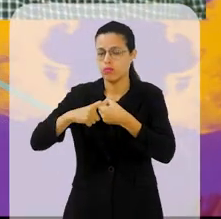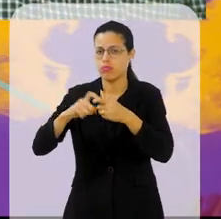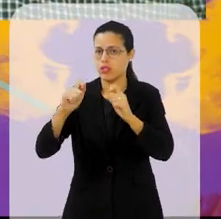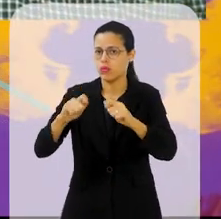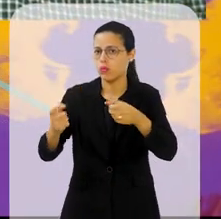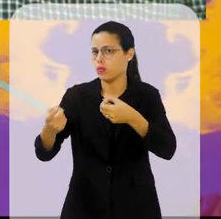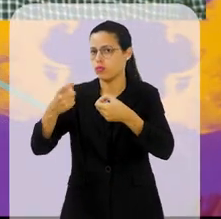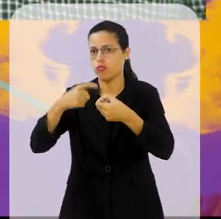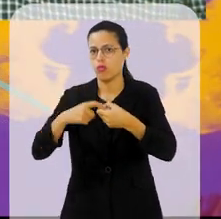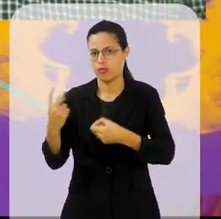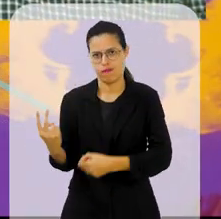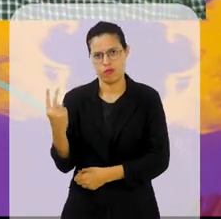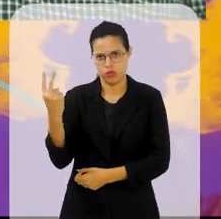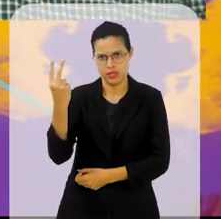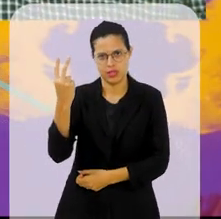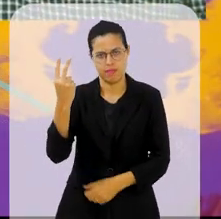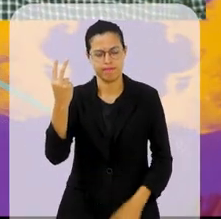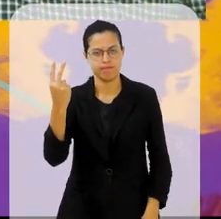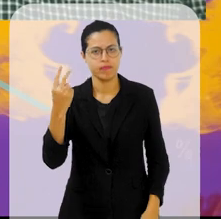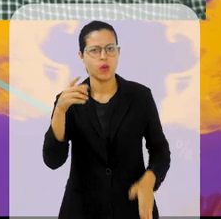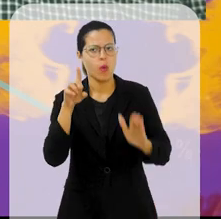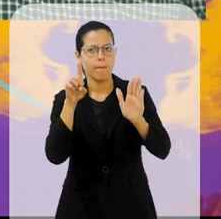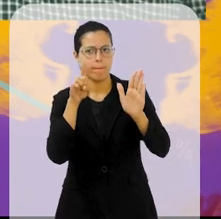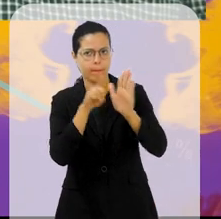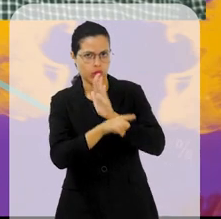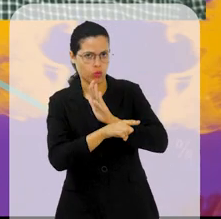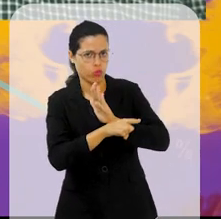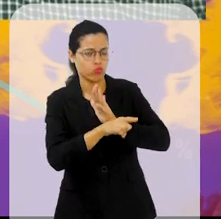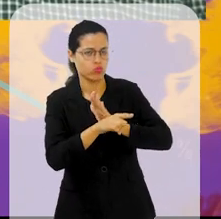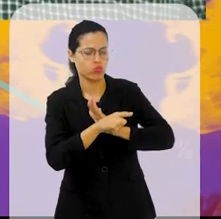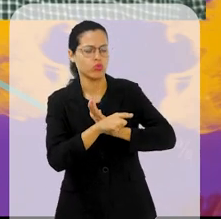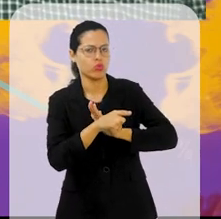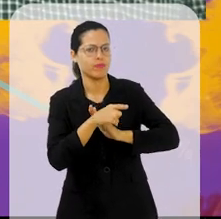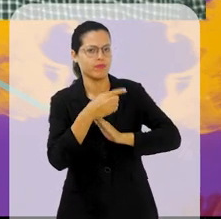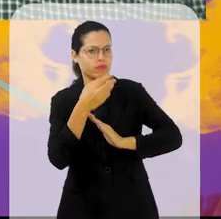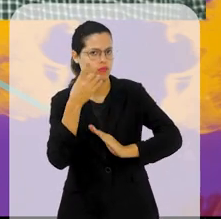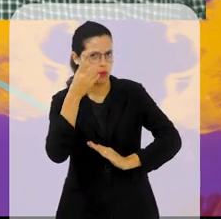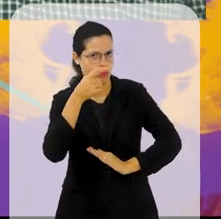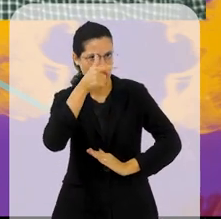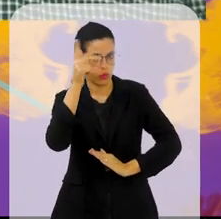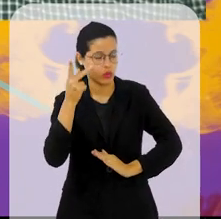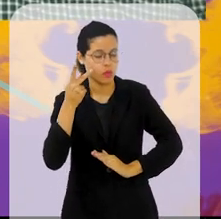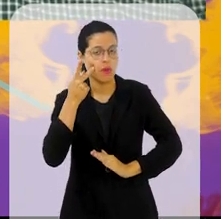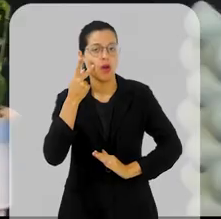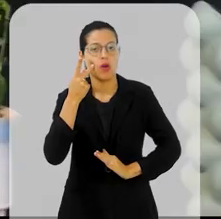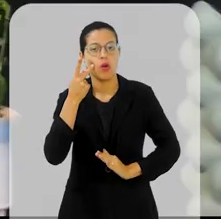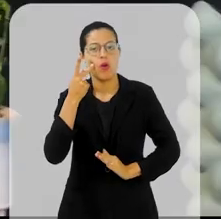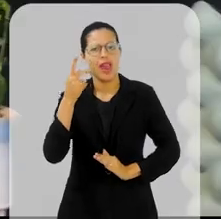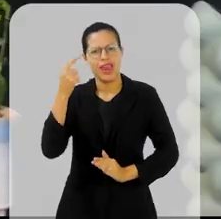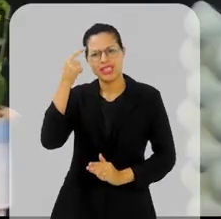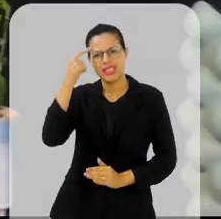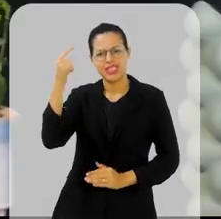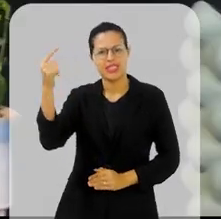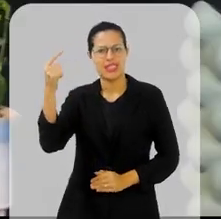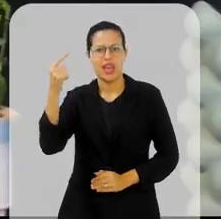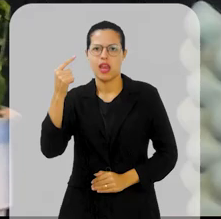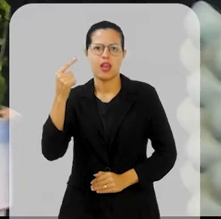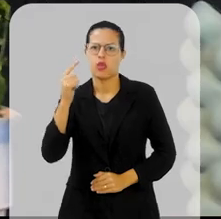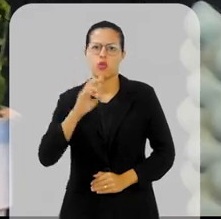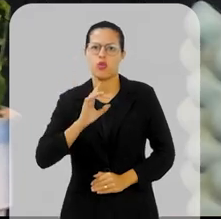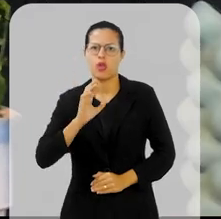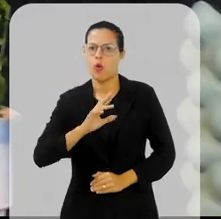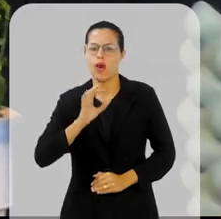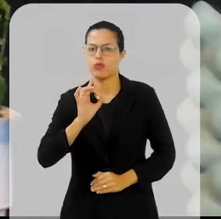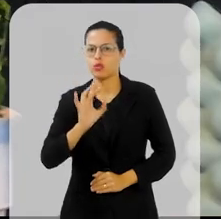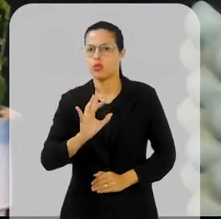ser valorizada. Aí eu pergunto para o senhor, deputado Luiz Paulo, essa ideia de não